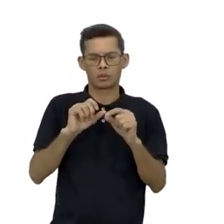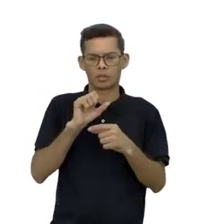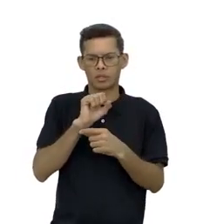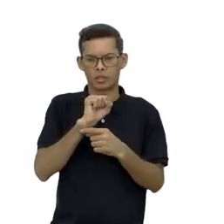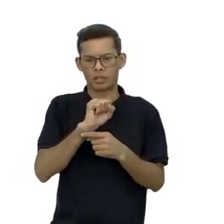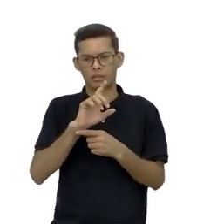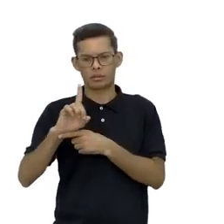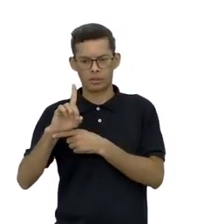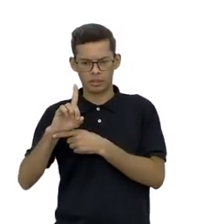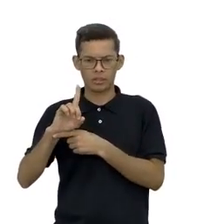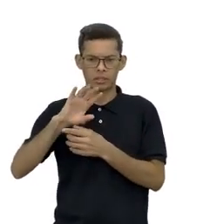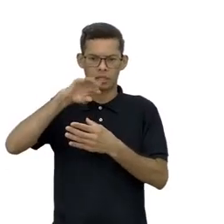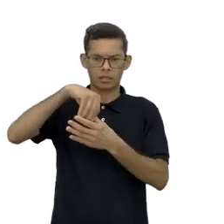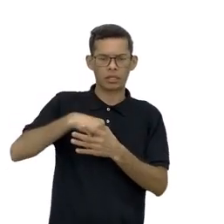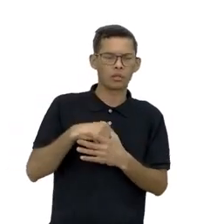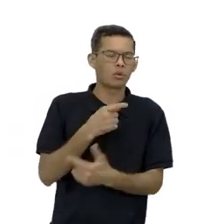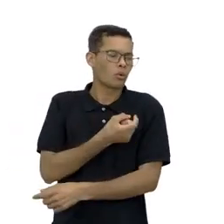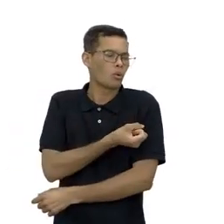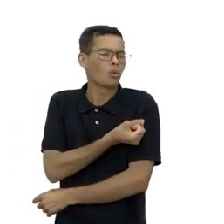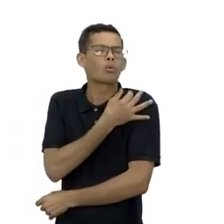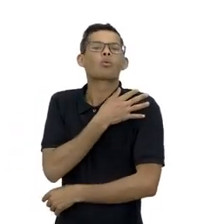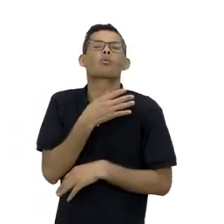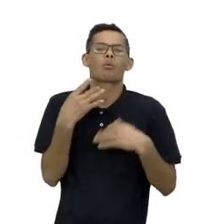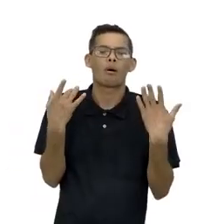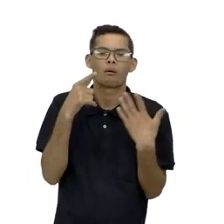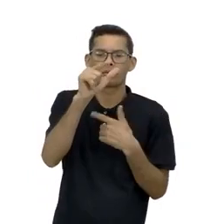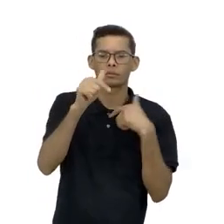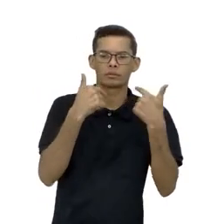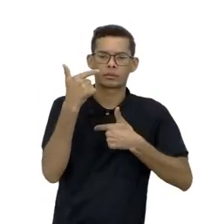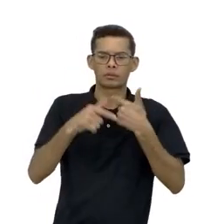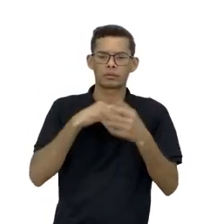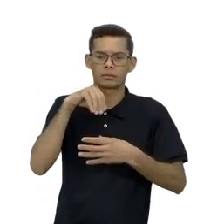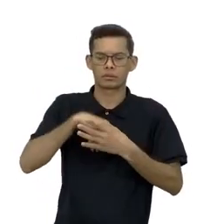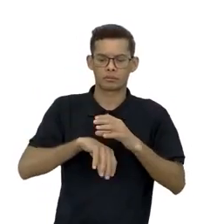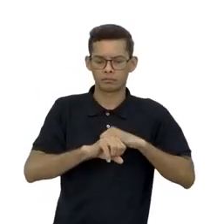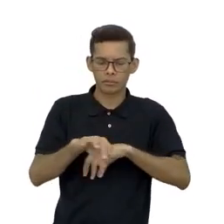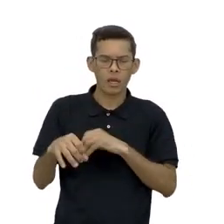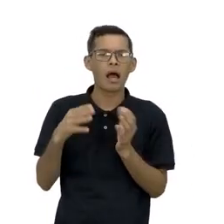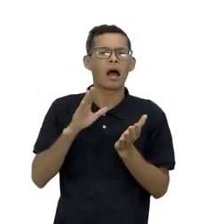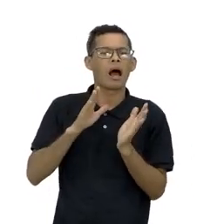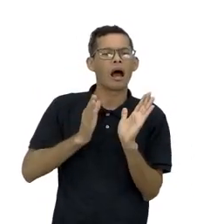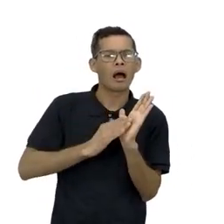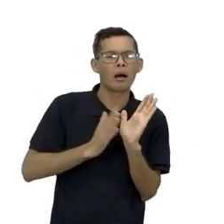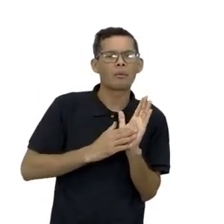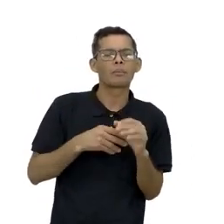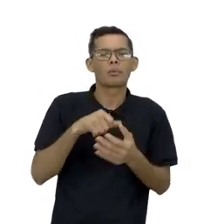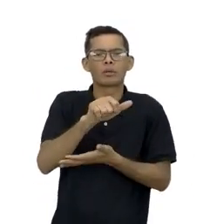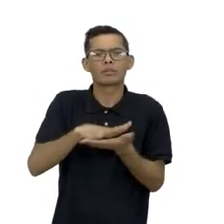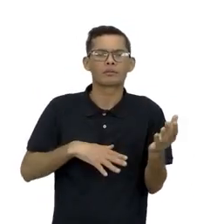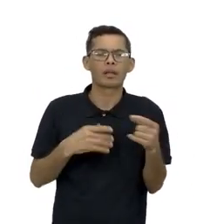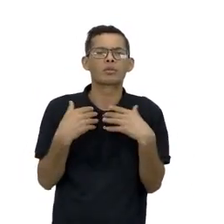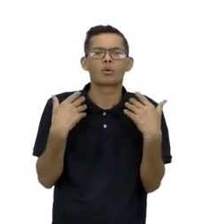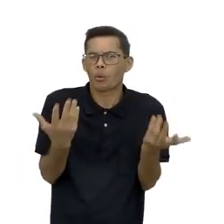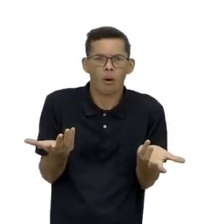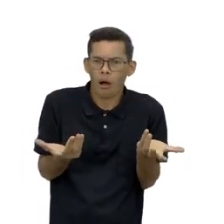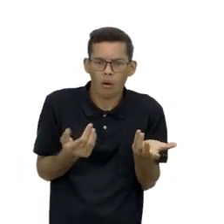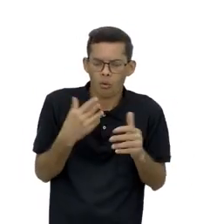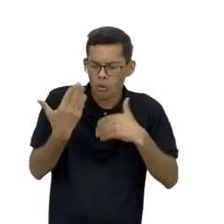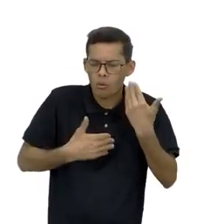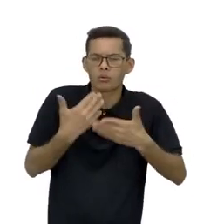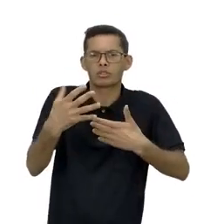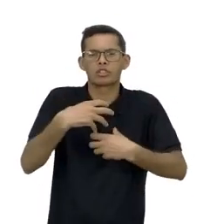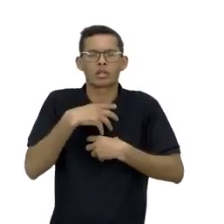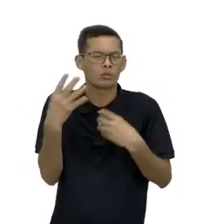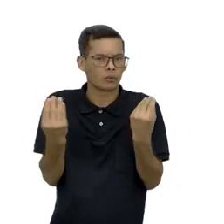trabalham, buscando entender quais são as atividades propostas, como elas se articulam e como elas progridem,